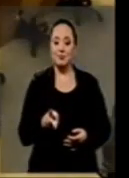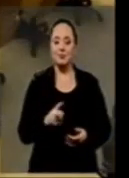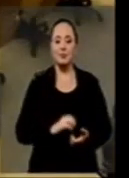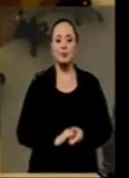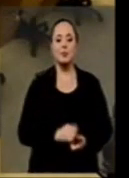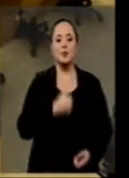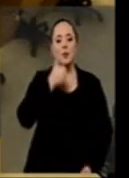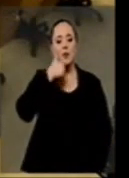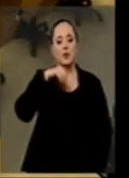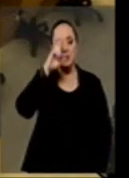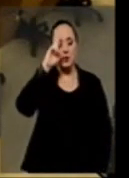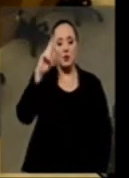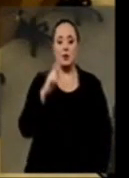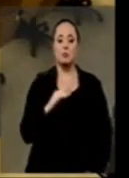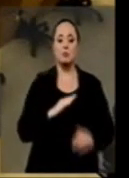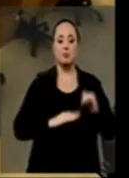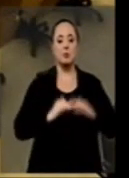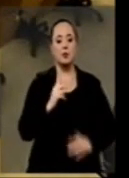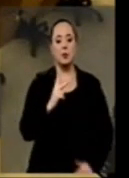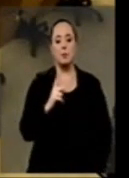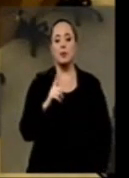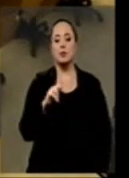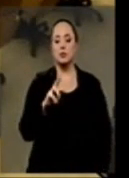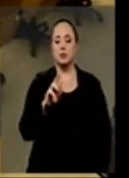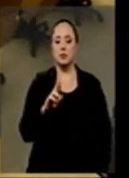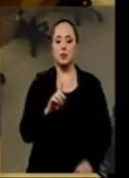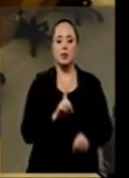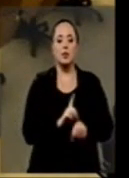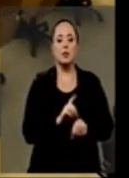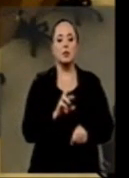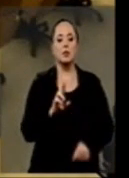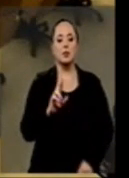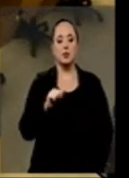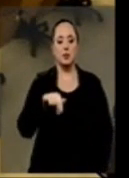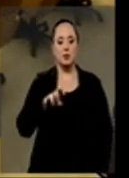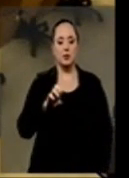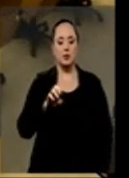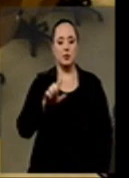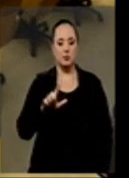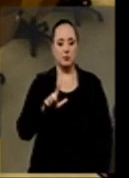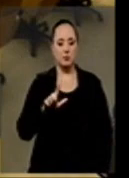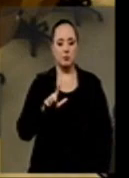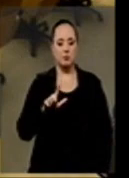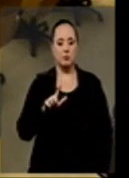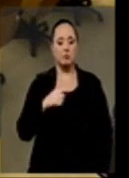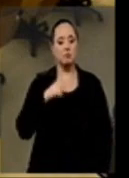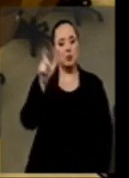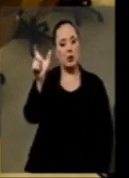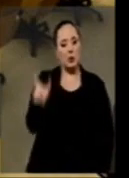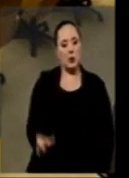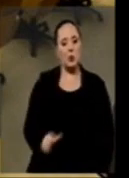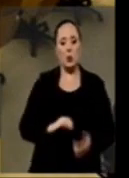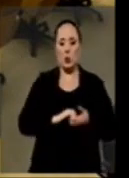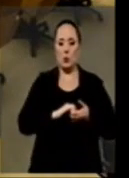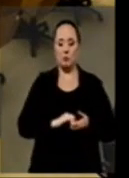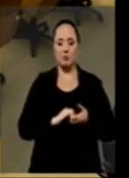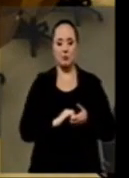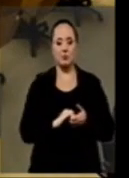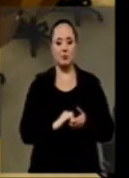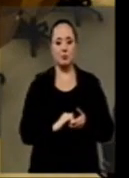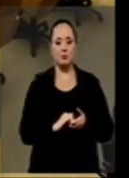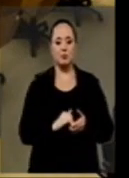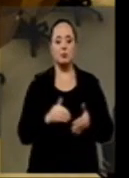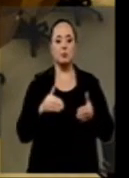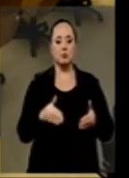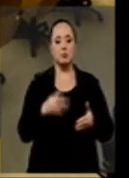procuradora geral da república doutora raquel dodge na pessoa de quem cumprimento os membros do